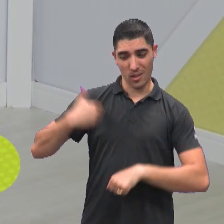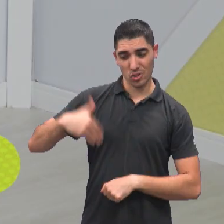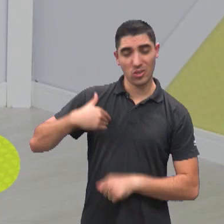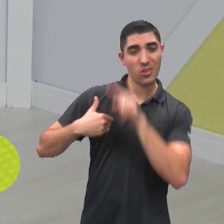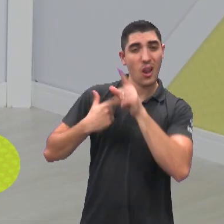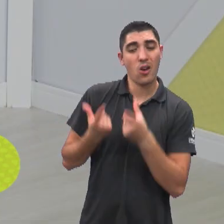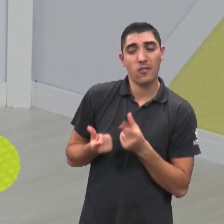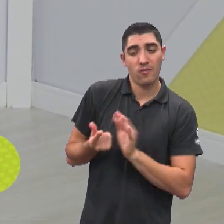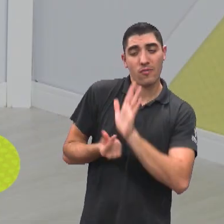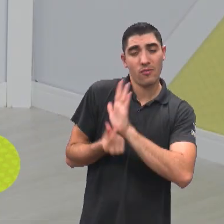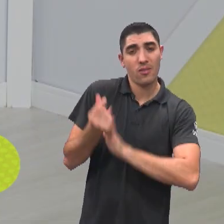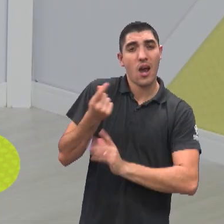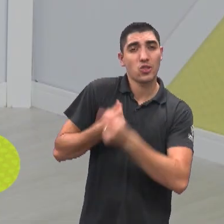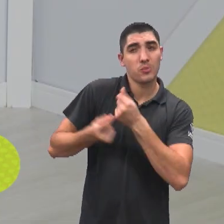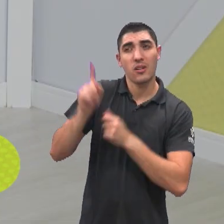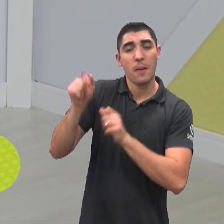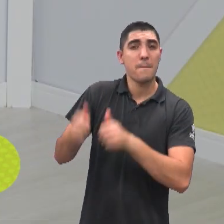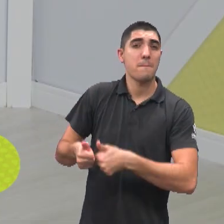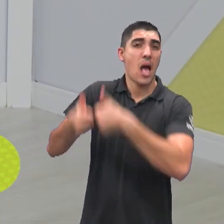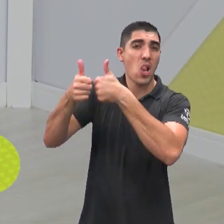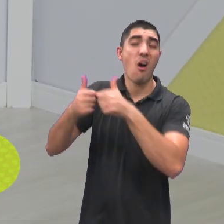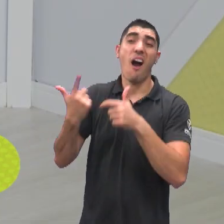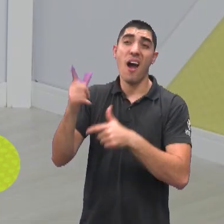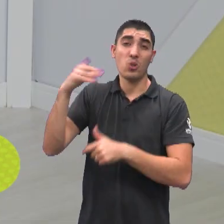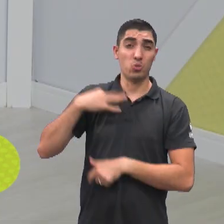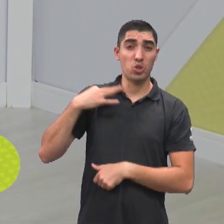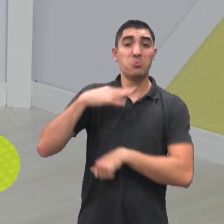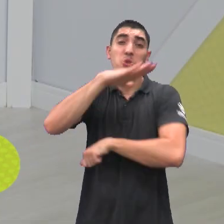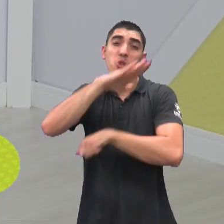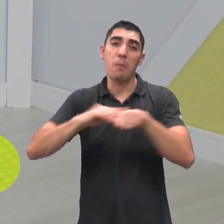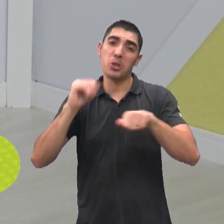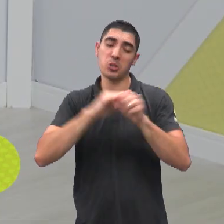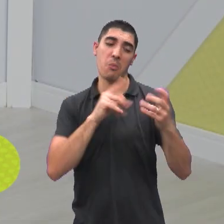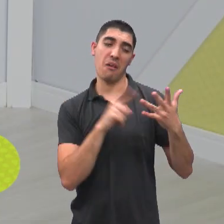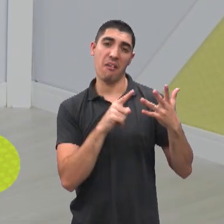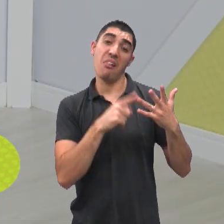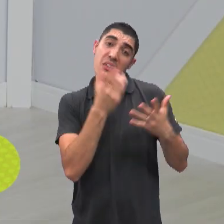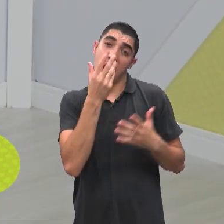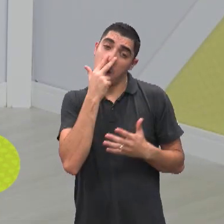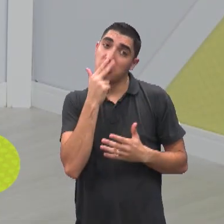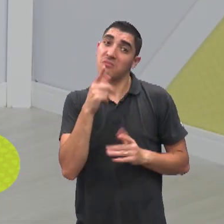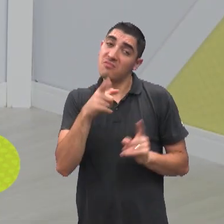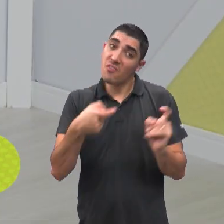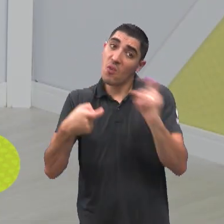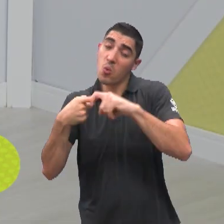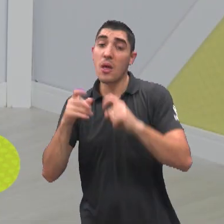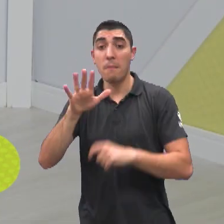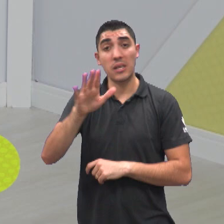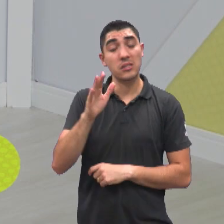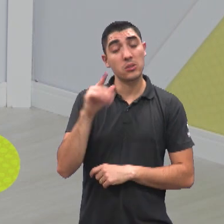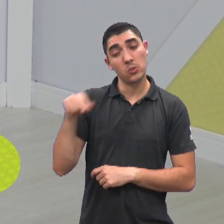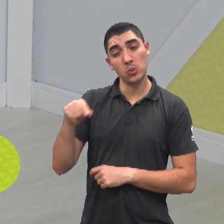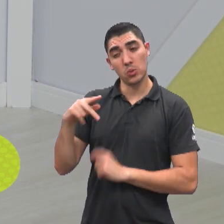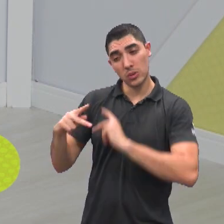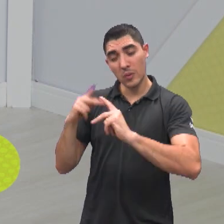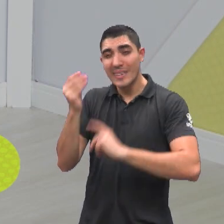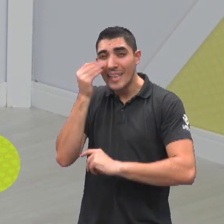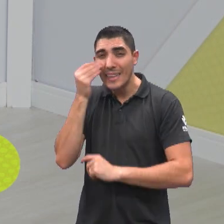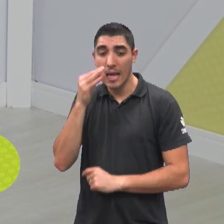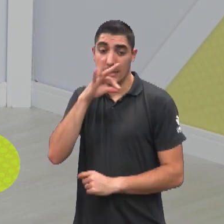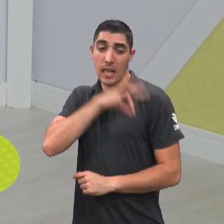basquetebol argentino, fica difícil a permanência dele, mas o São José está tentando aí, de repente, chegar no salário, chegar nas